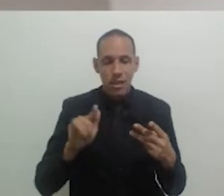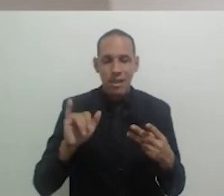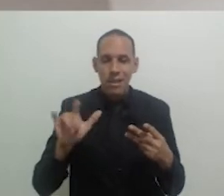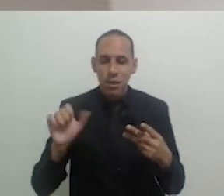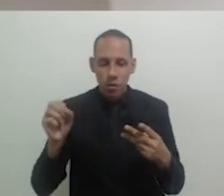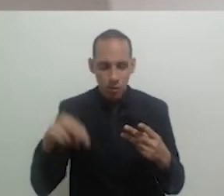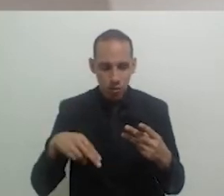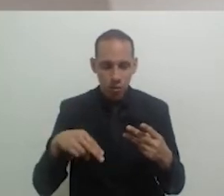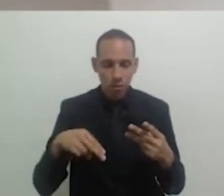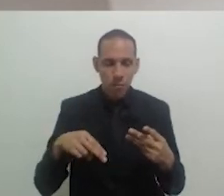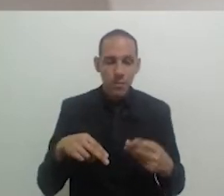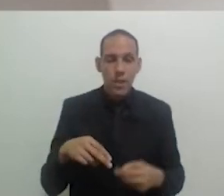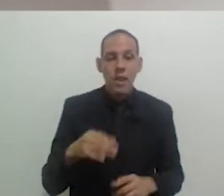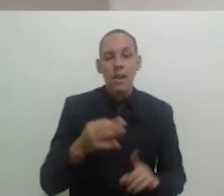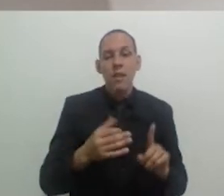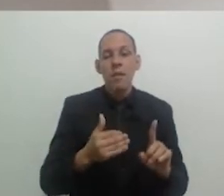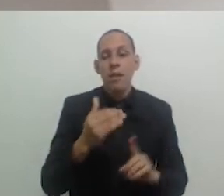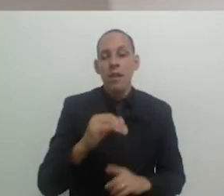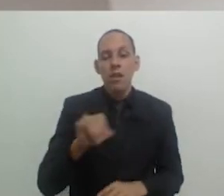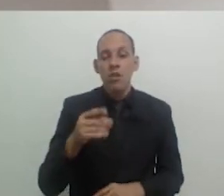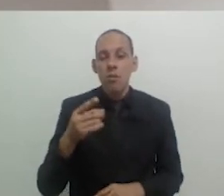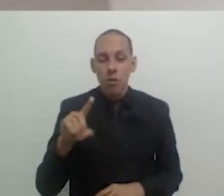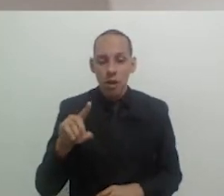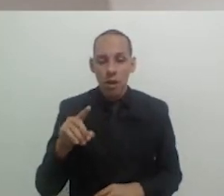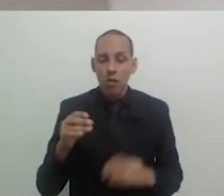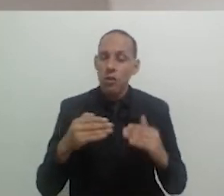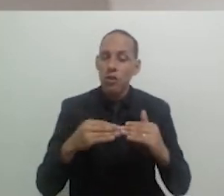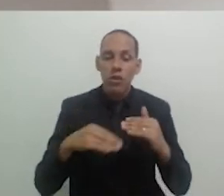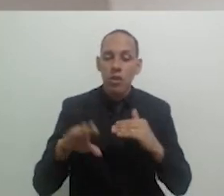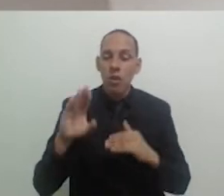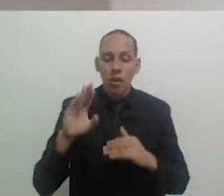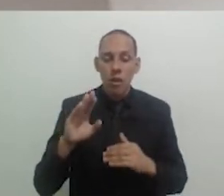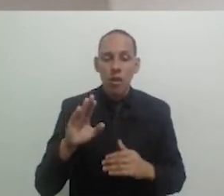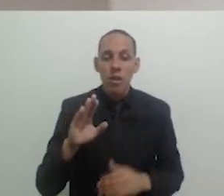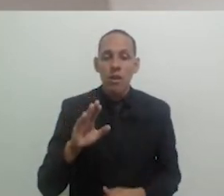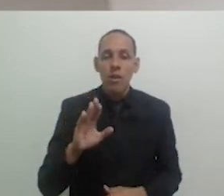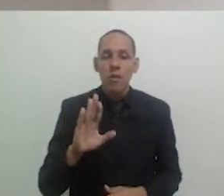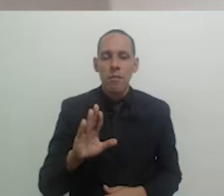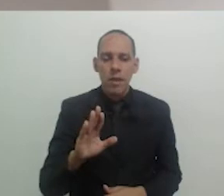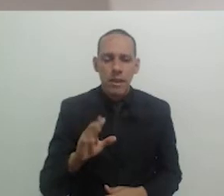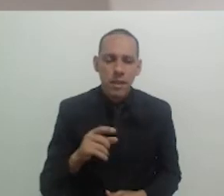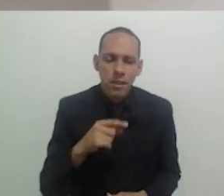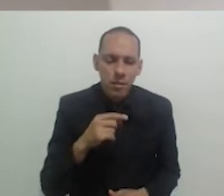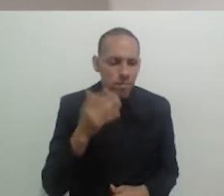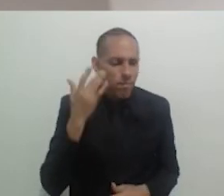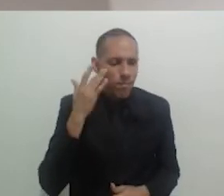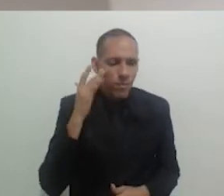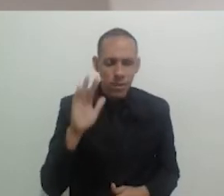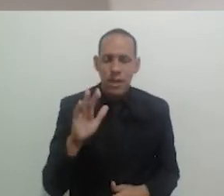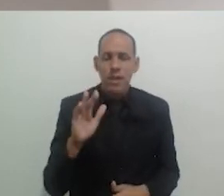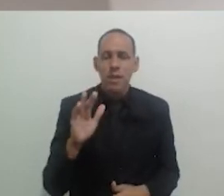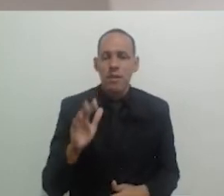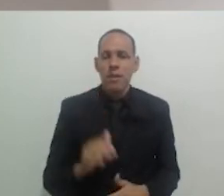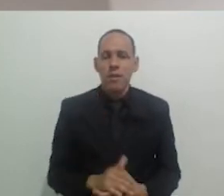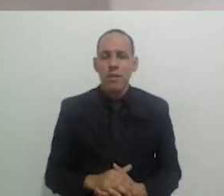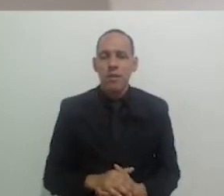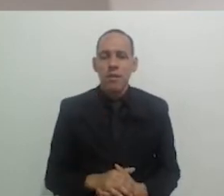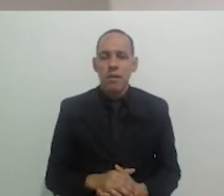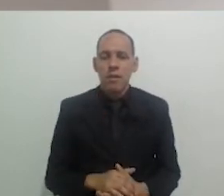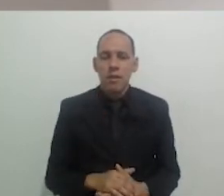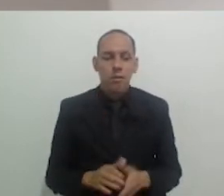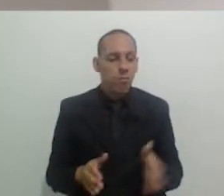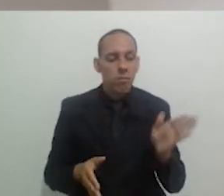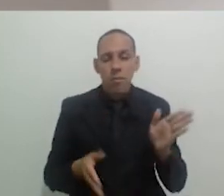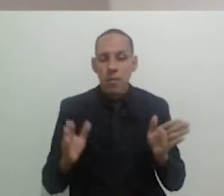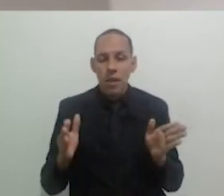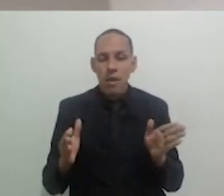Rebouças, ele discorda, mas eu não consegui captar aqui qual a corrente, procedência ou